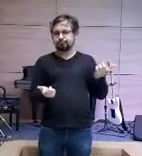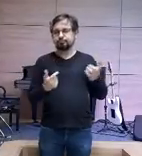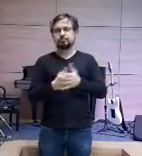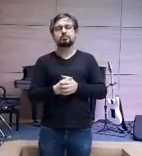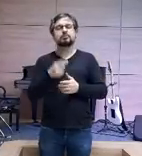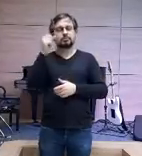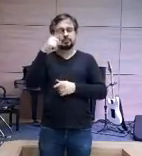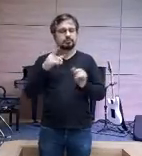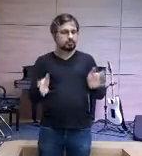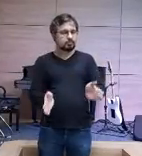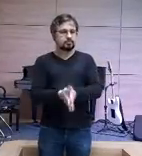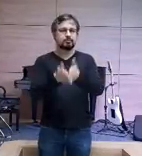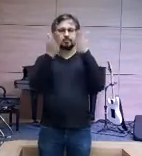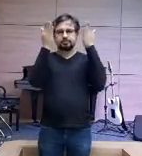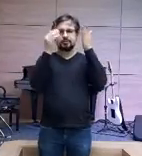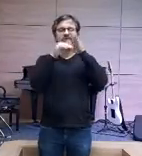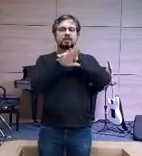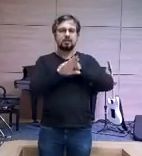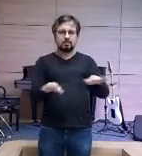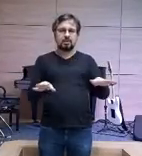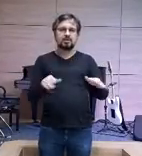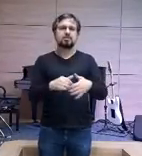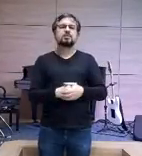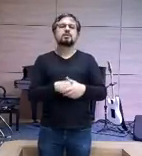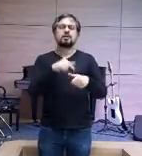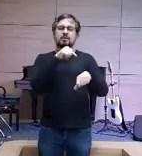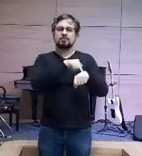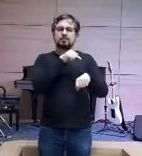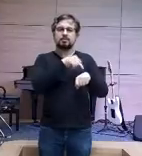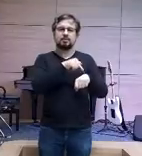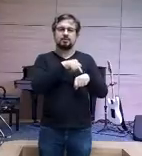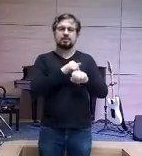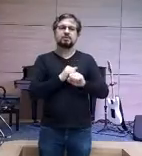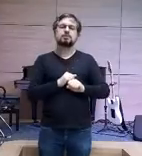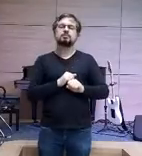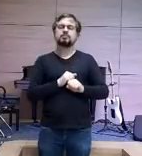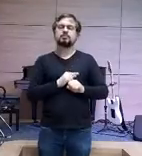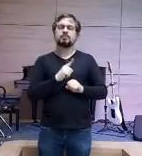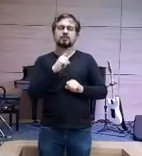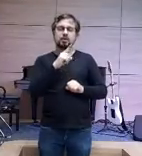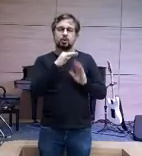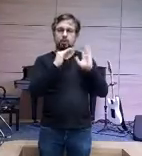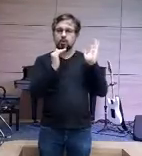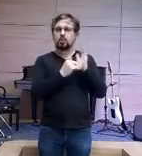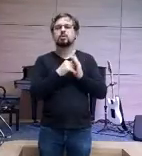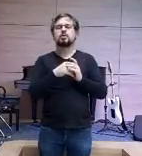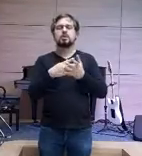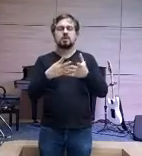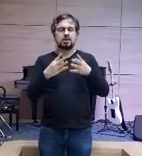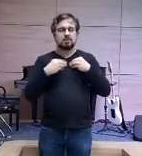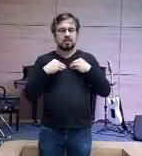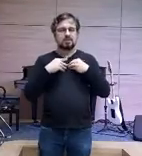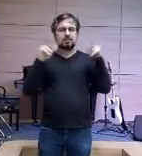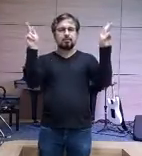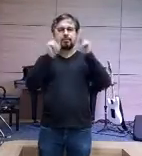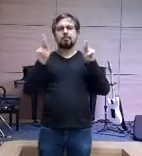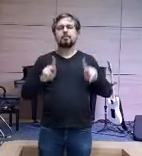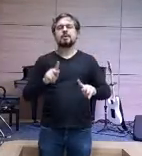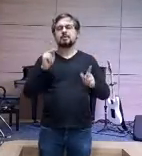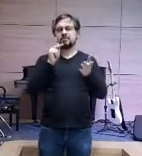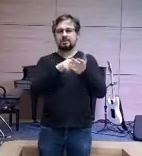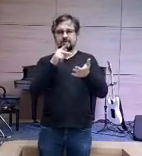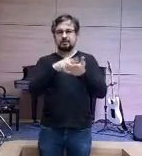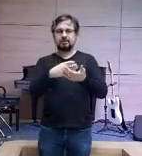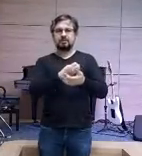Seria maravilhoso se tivesse acabado a guerra naquele momento e pudesse viver a paz verdadeira nas suas